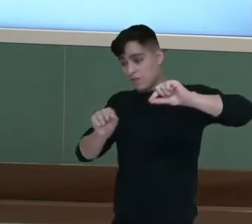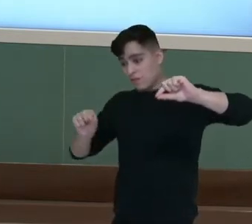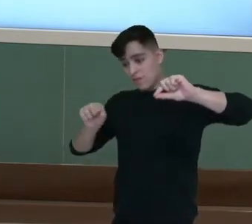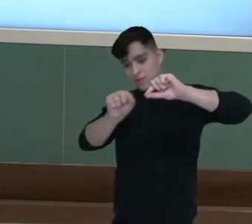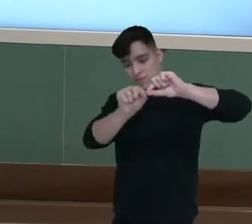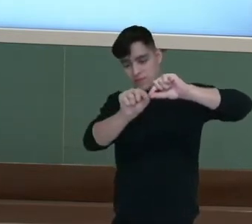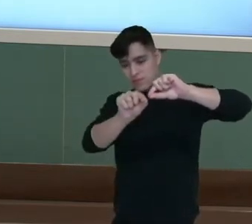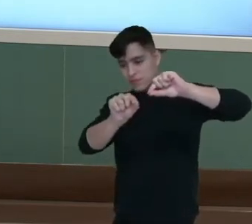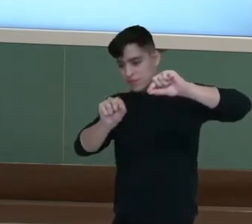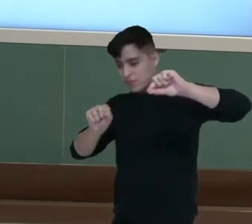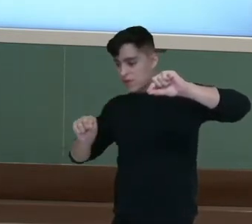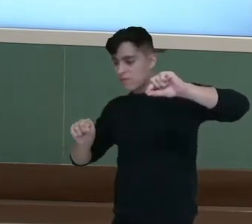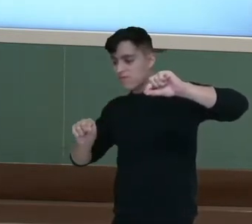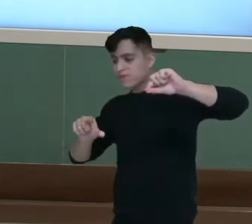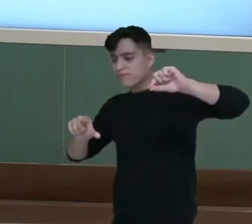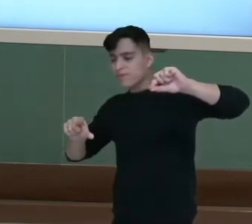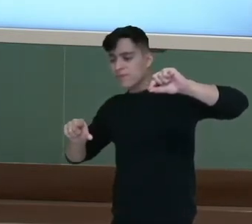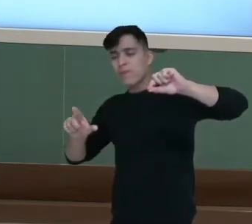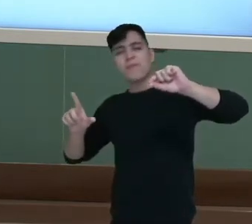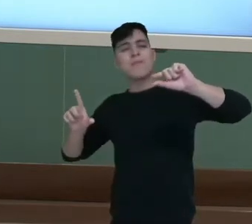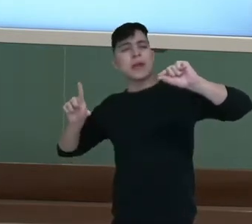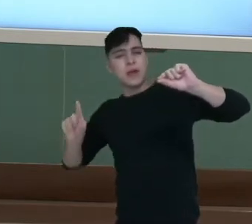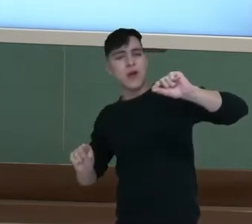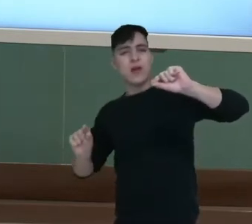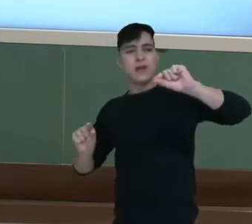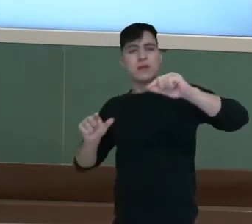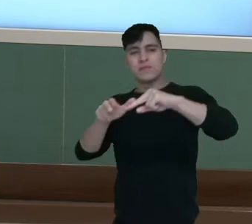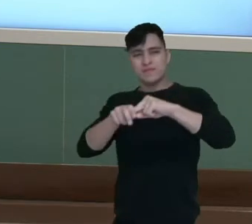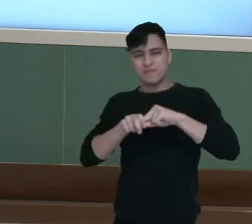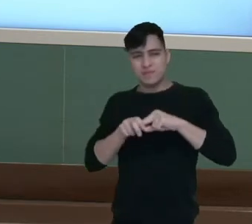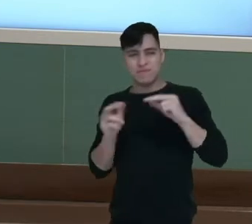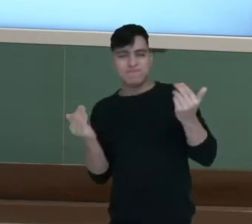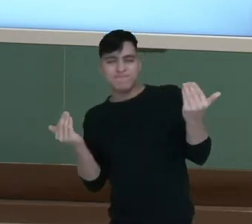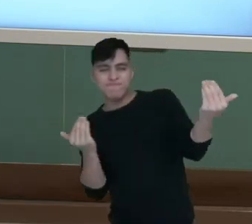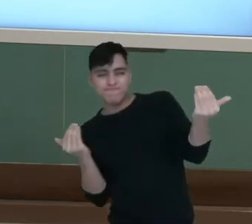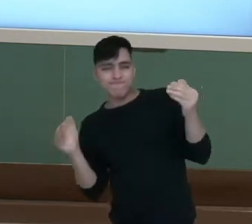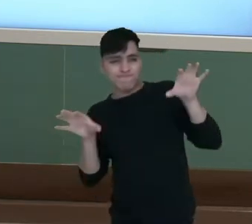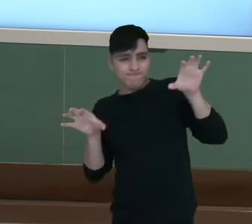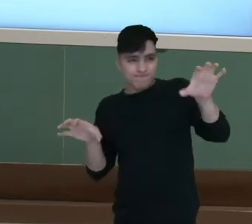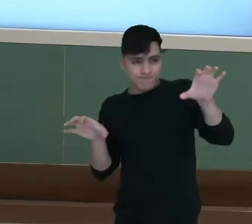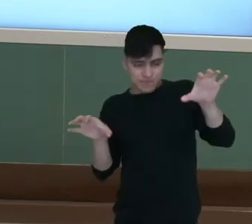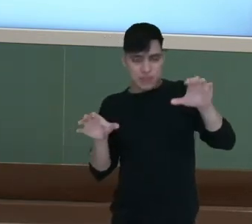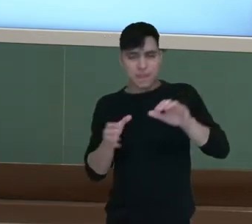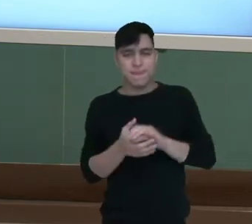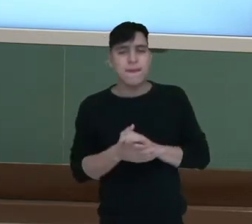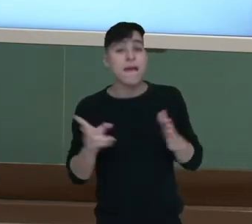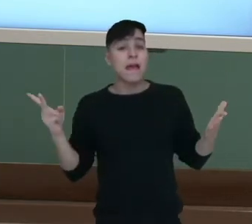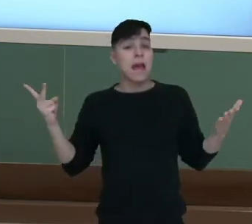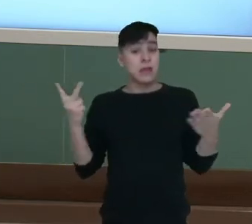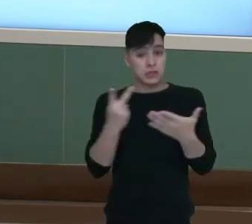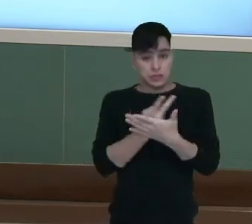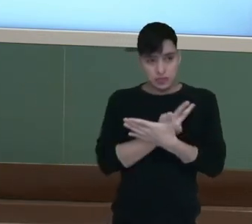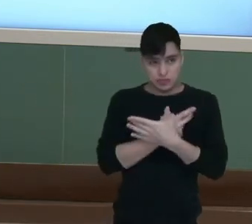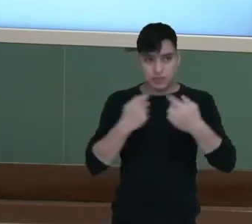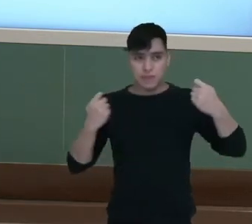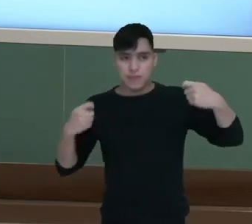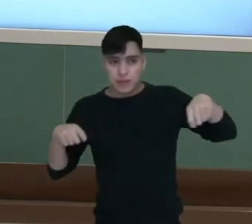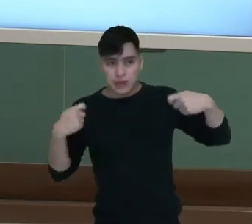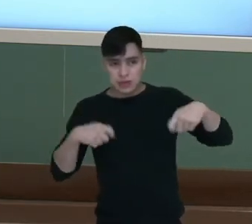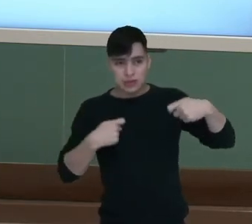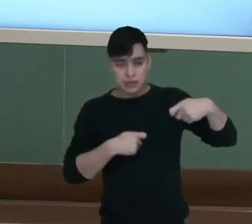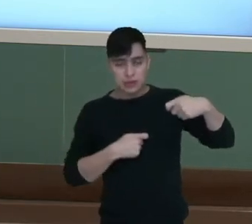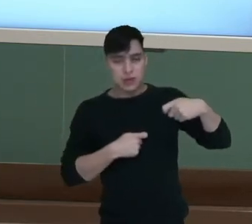menor, certo? Então, ó, representado dessa forma em vermelho, como eu falei para vocês. Então, o que acontece? Ele tem que varrer no